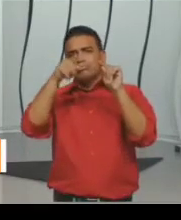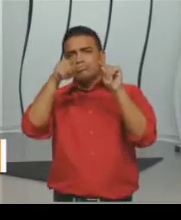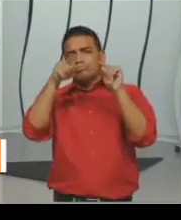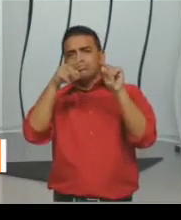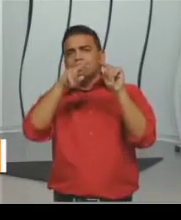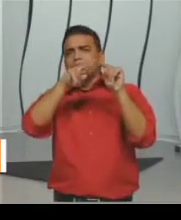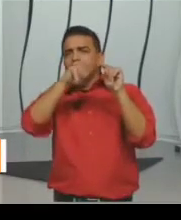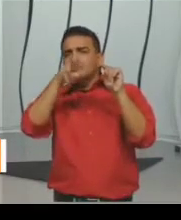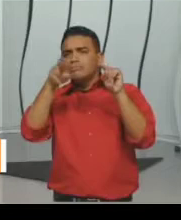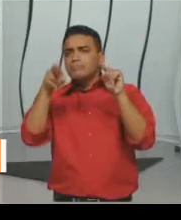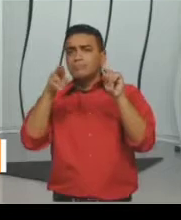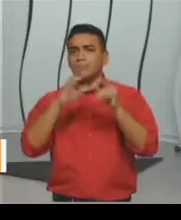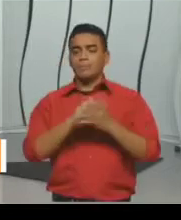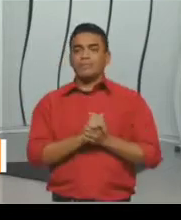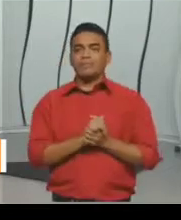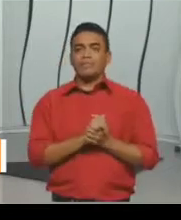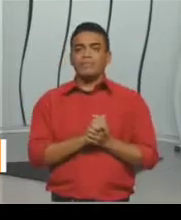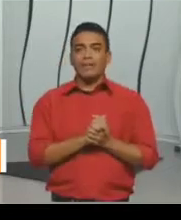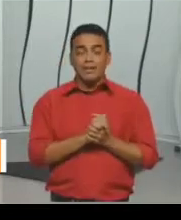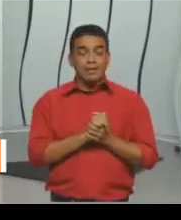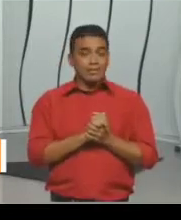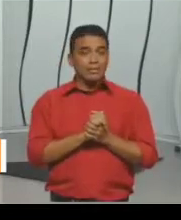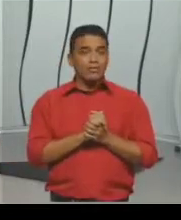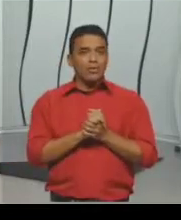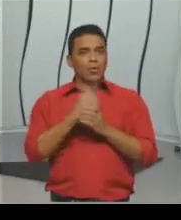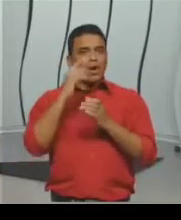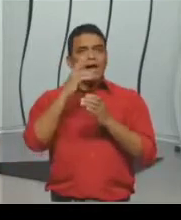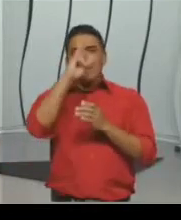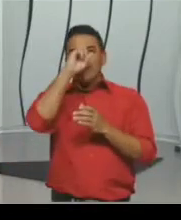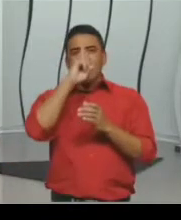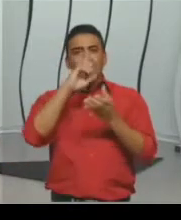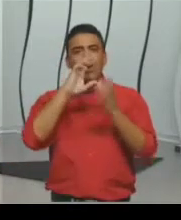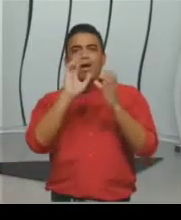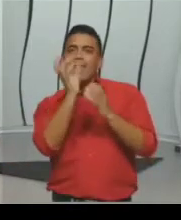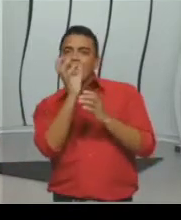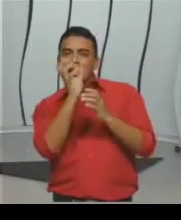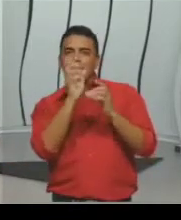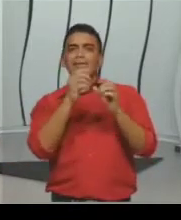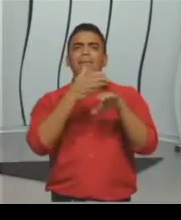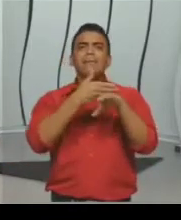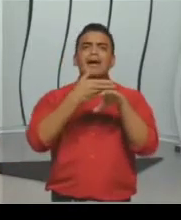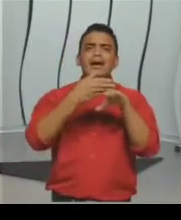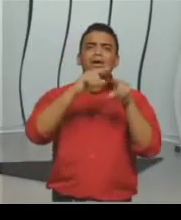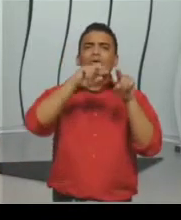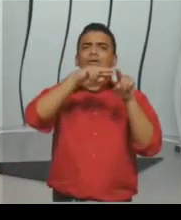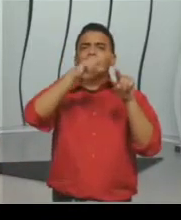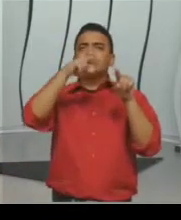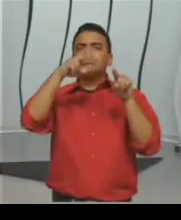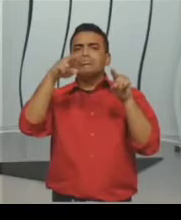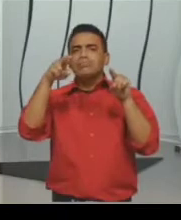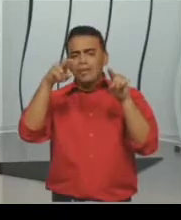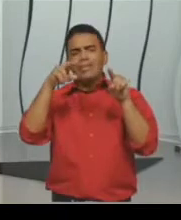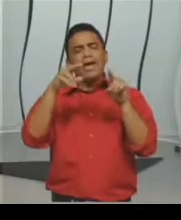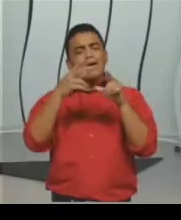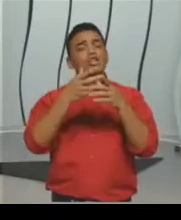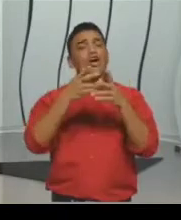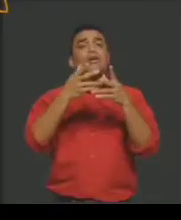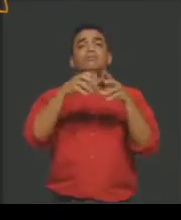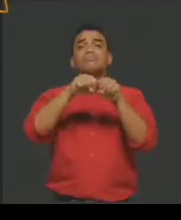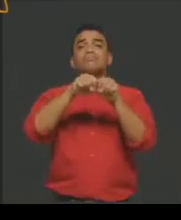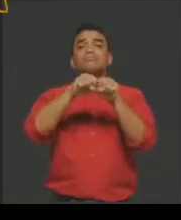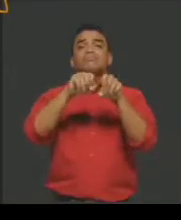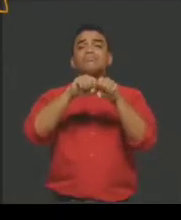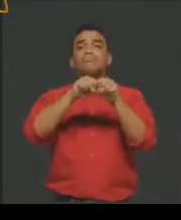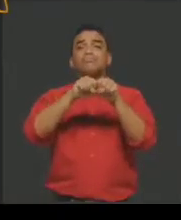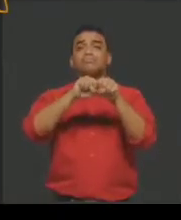Aí esse aqui que eu vou colocar de branco aqui, ó, é o resistor da lâmpada. A lâmpada ela acaba funcionando como resistor, mas isso